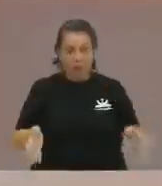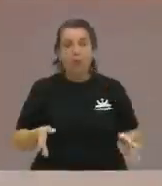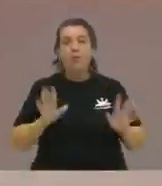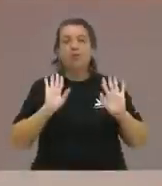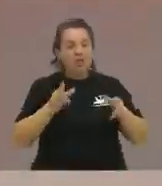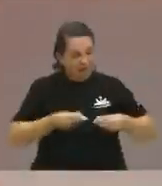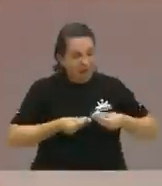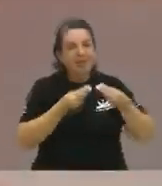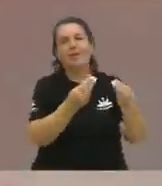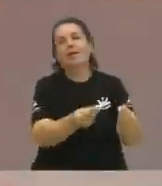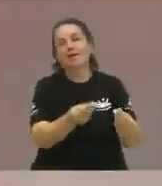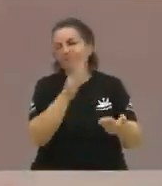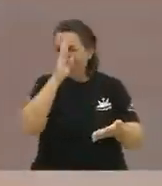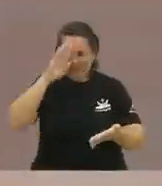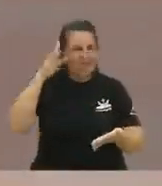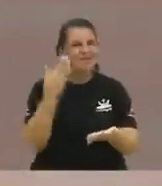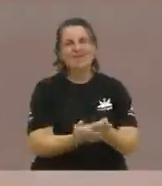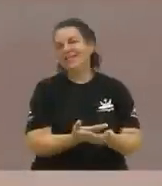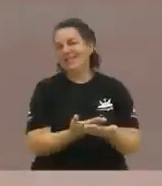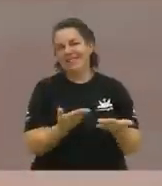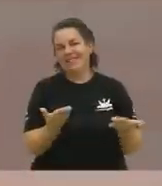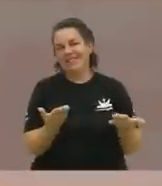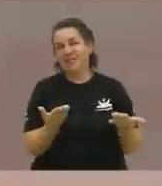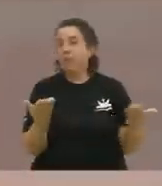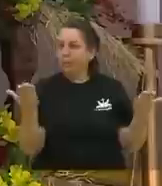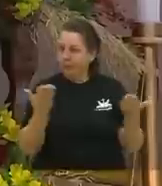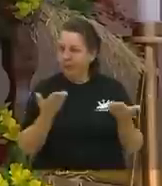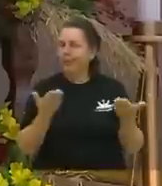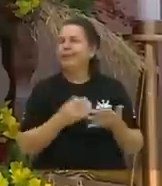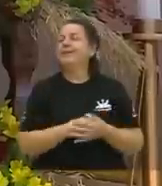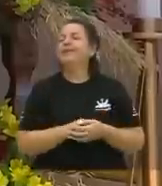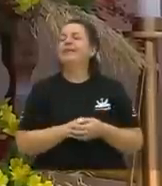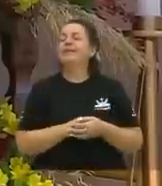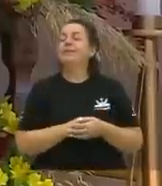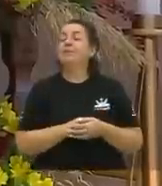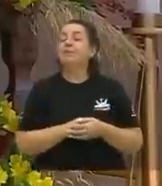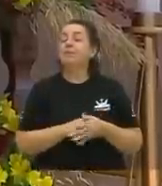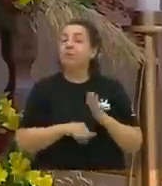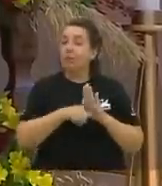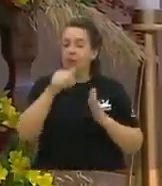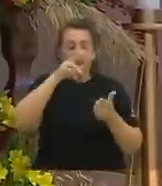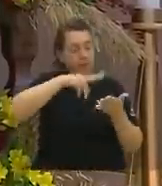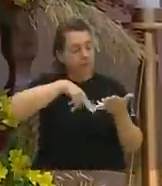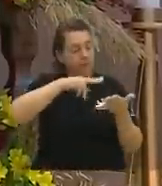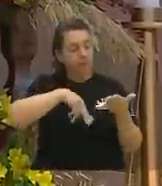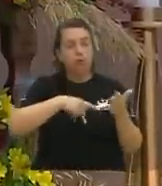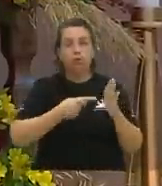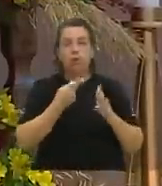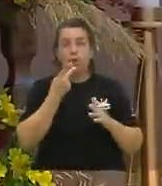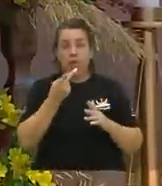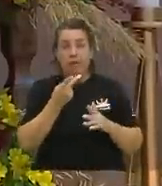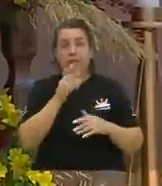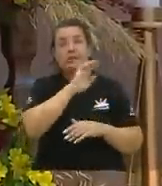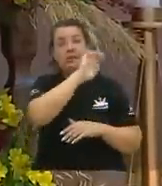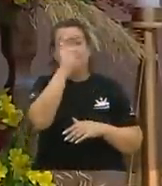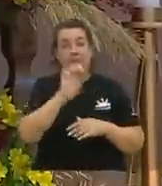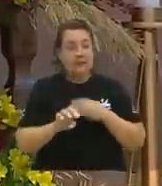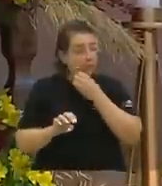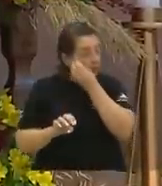Confie, acredite. Hoje, a primeira leitura nos fala, é uma leitura